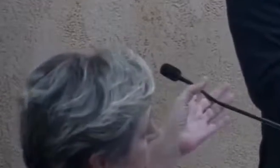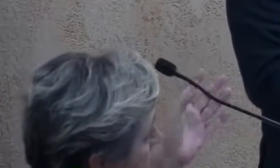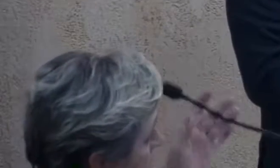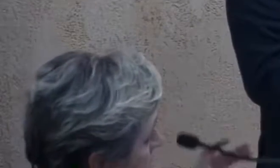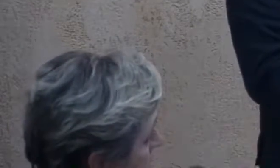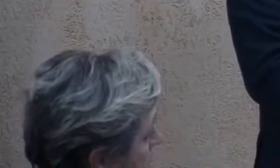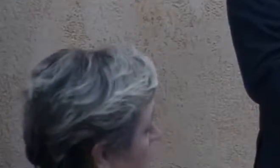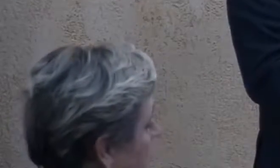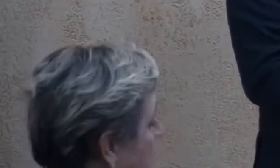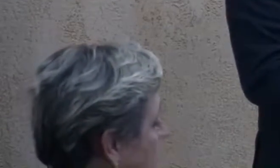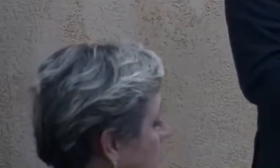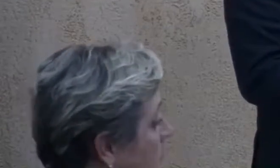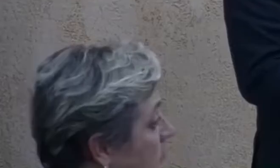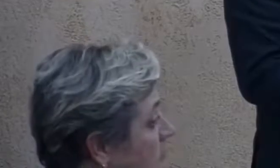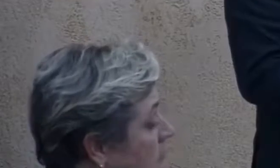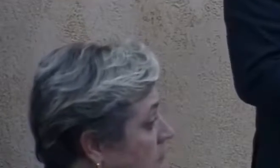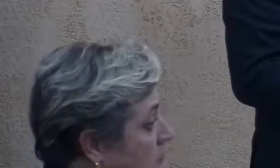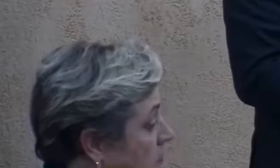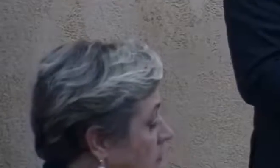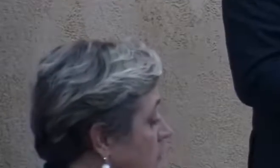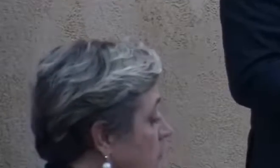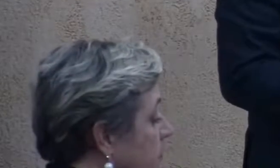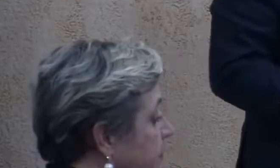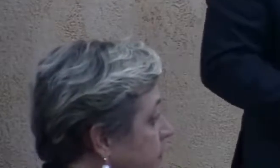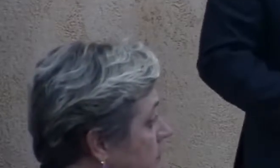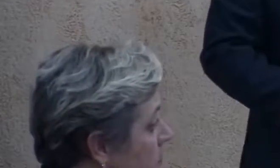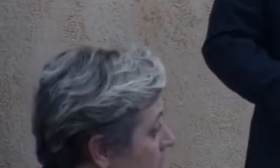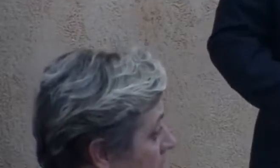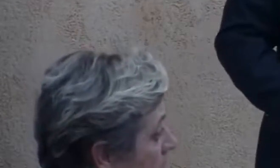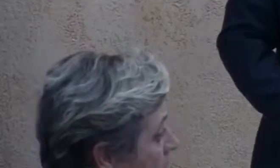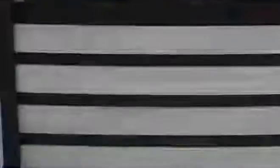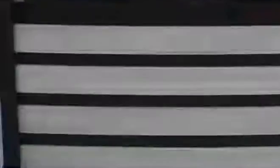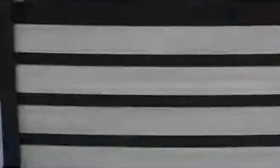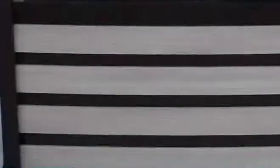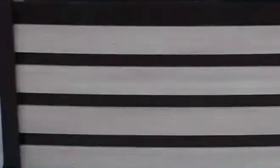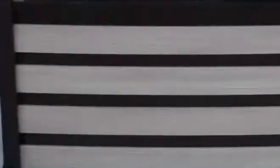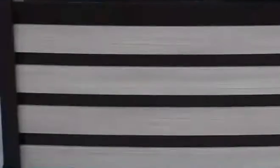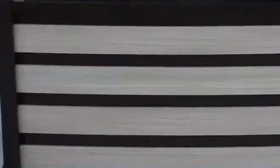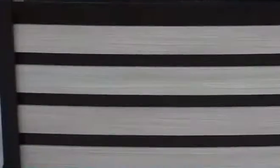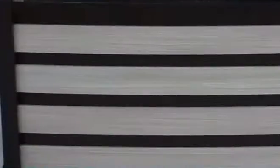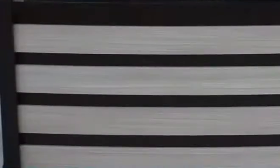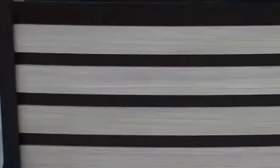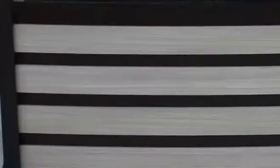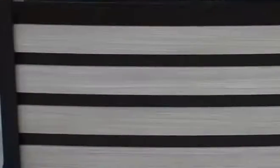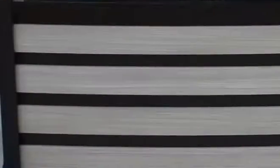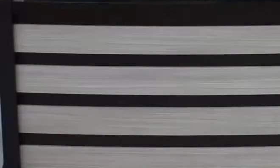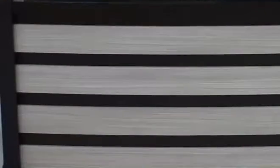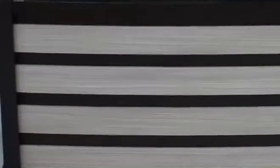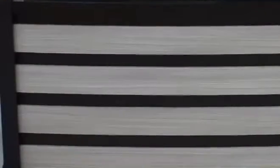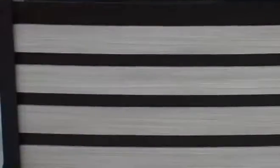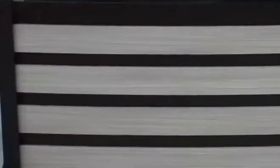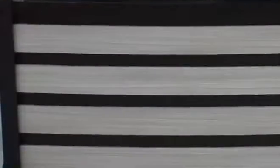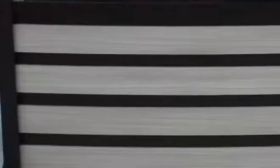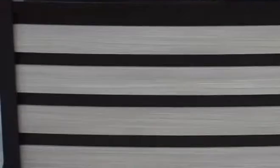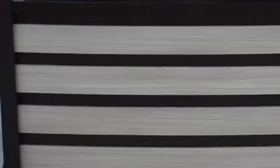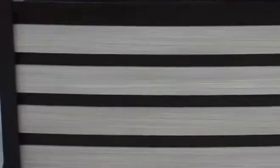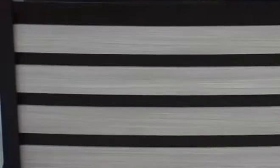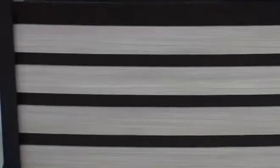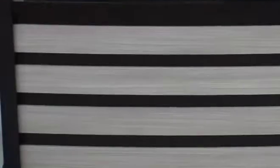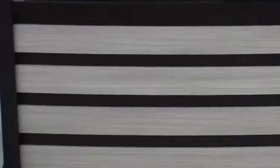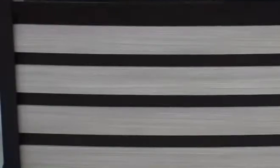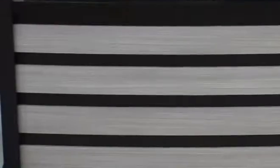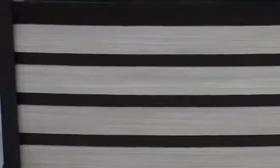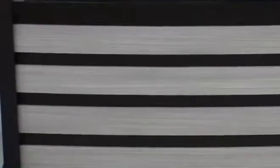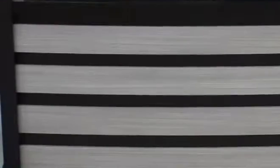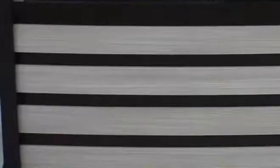favorável de todos os senhores vereadores. Mais algum vereador deseja discutir o projeto? Desejo discutir, senhor